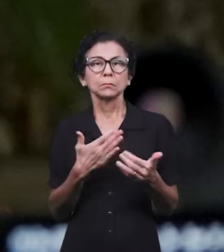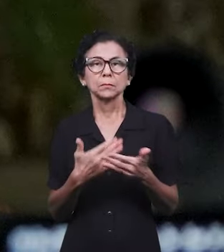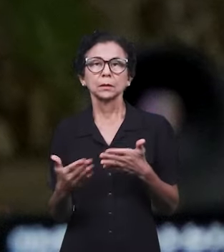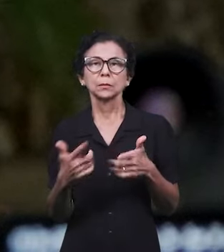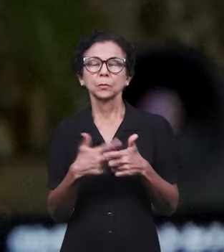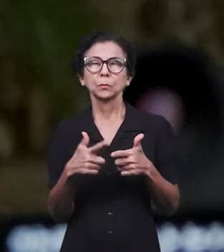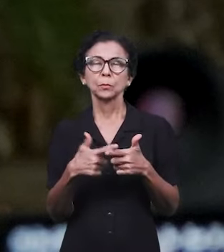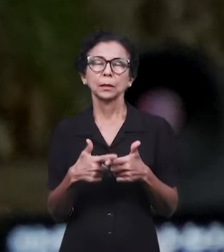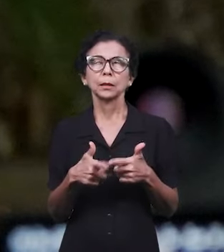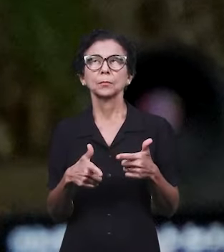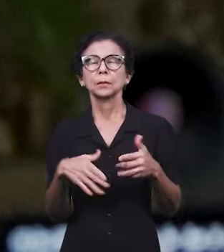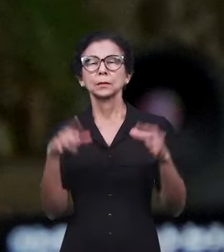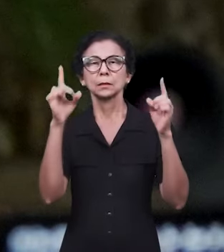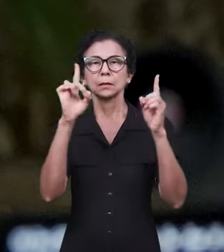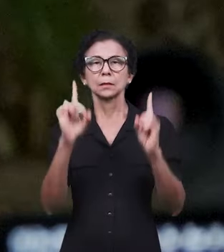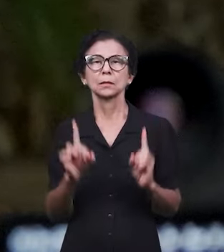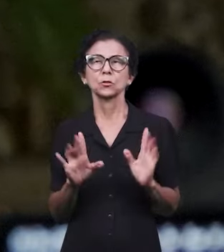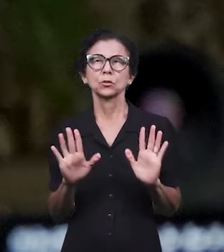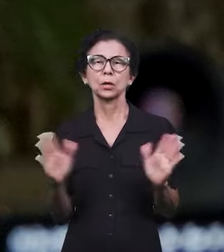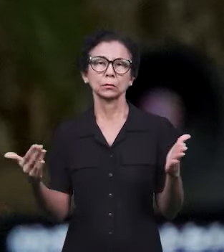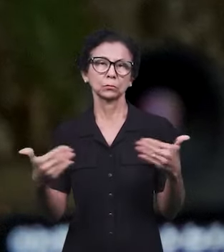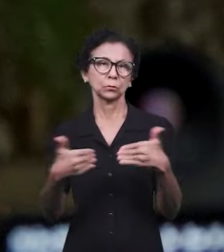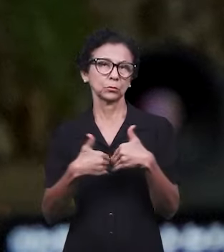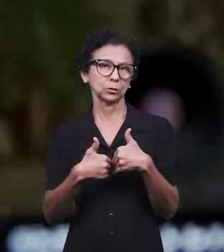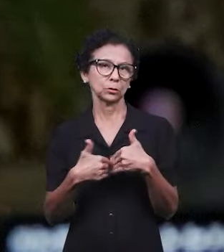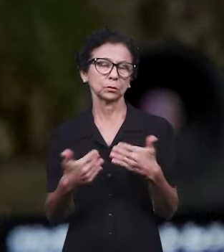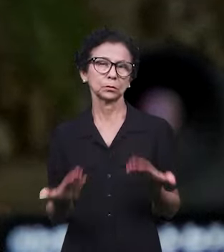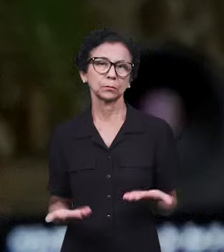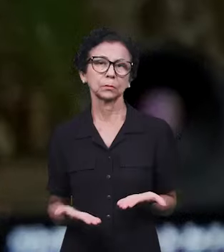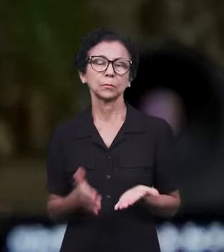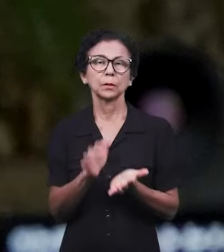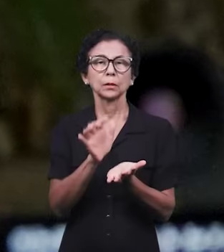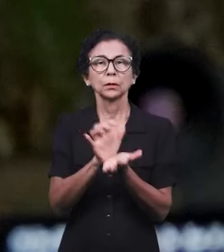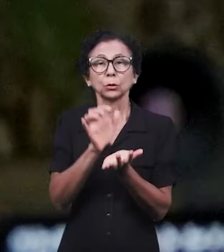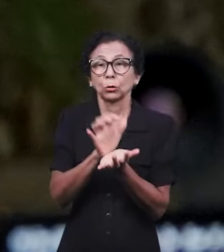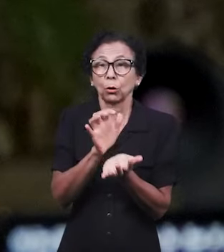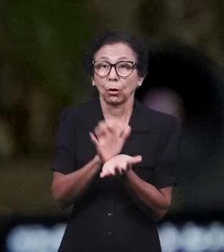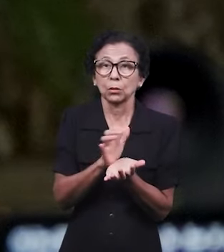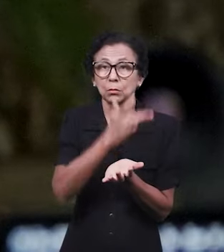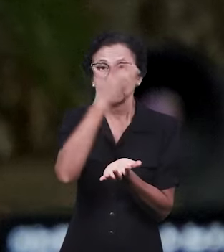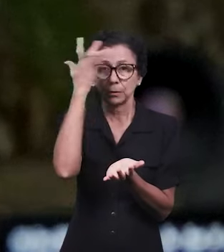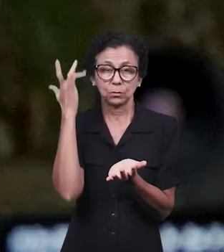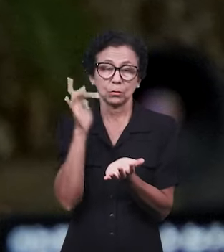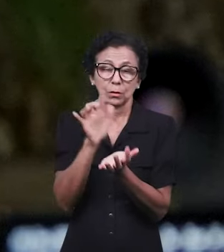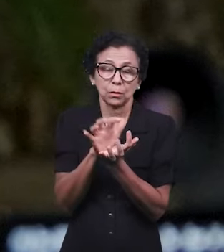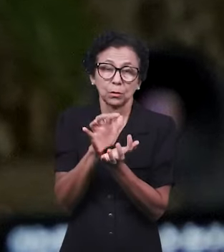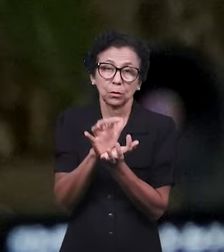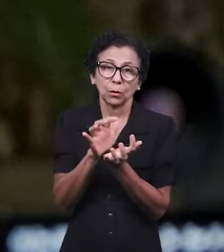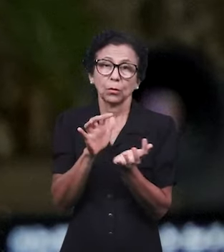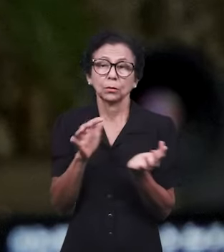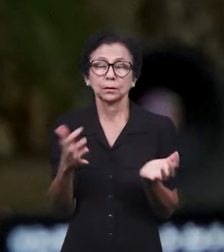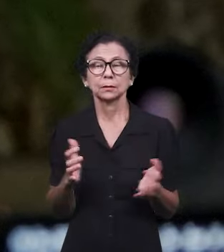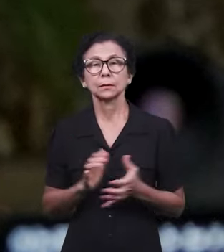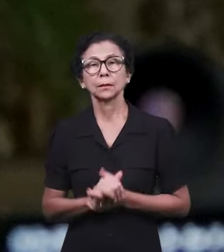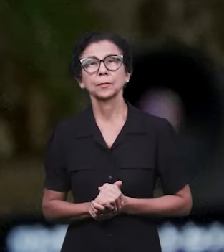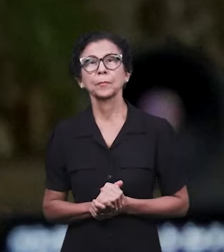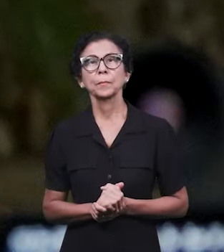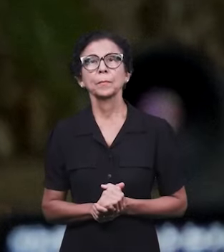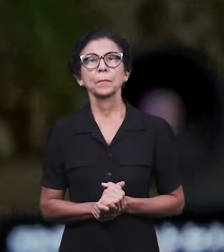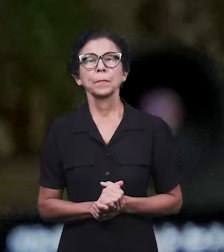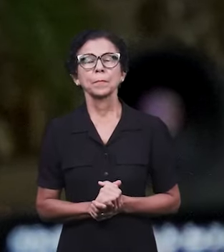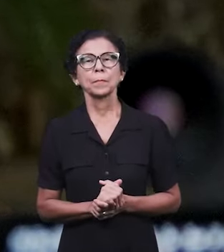como a irmã Juliana nos trouxe, né? Buscamos atender especificamente a pergunta das CIAS, das